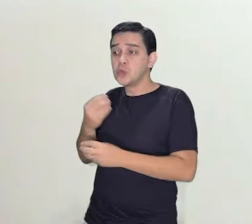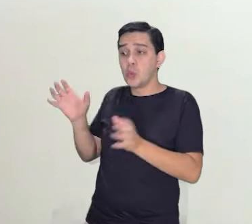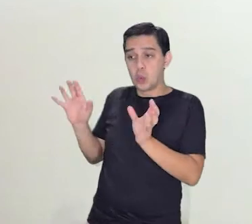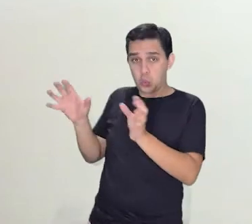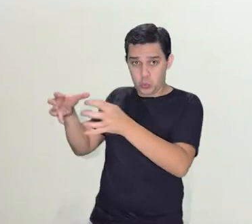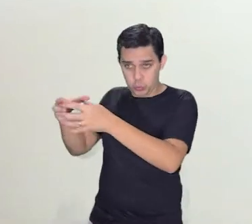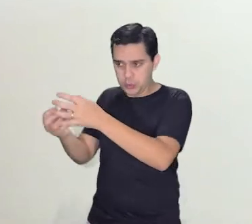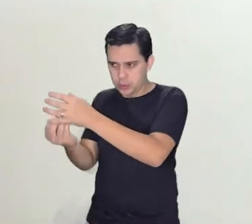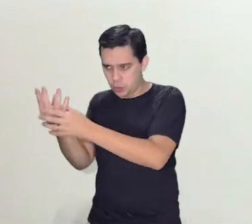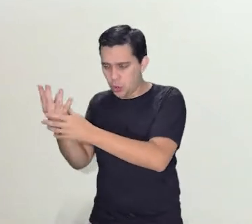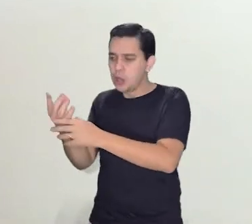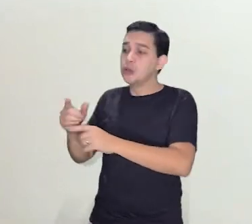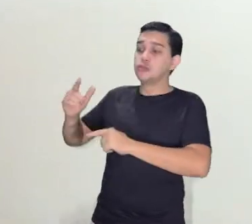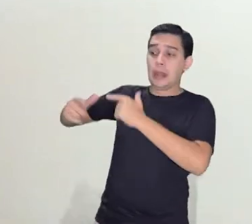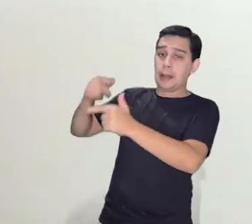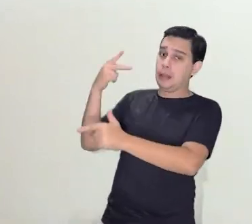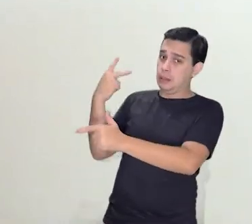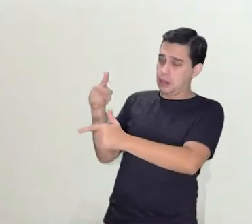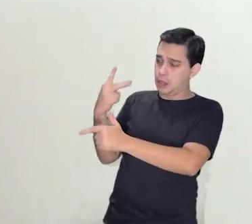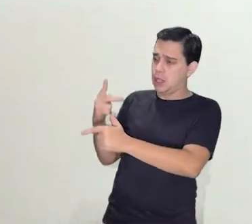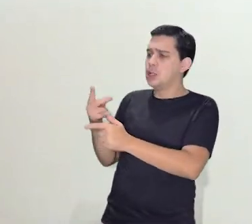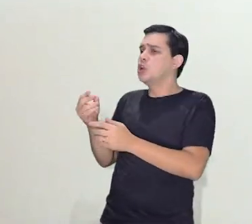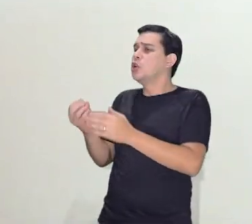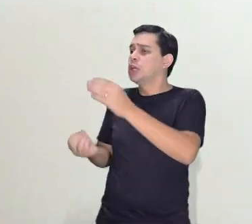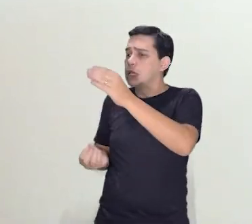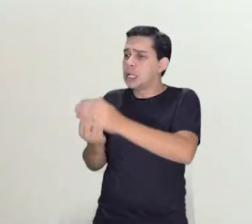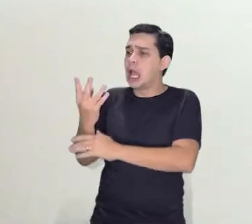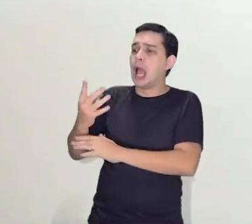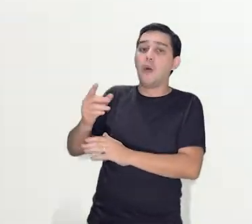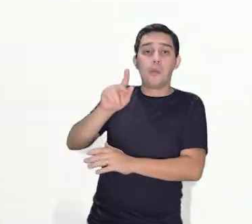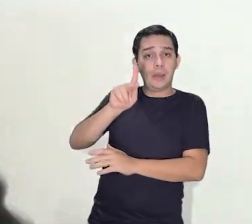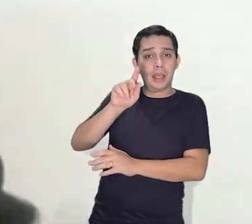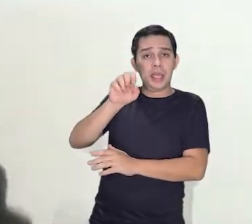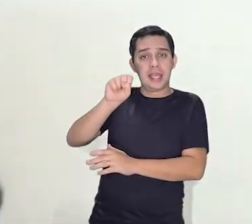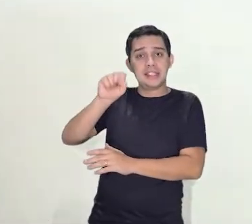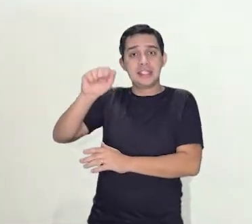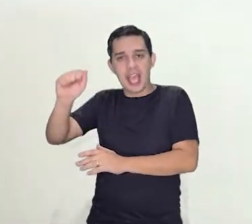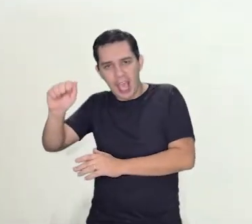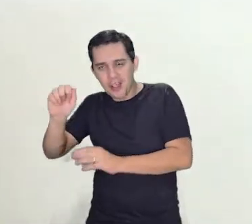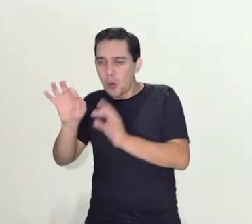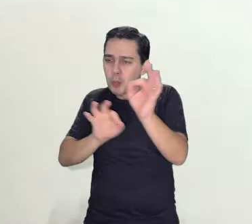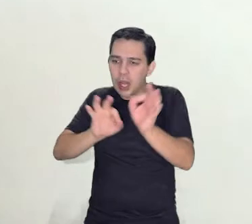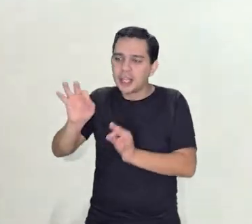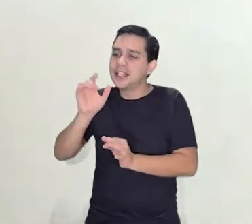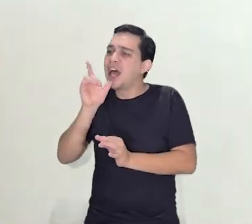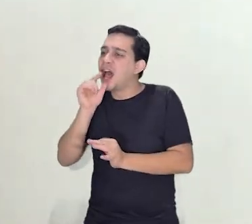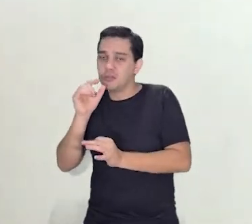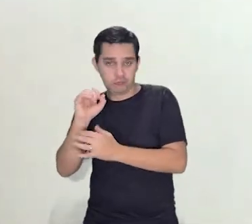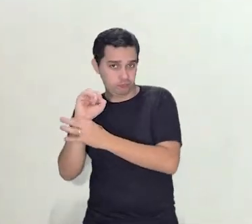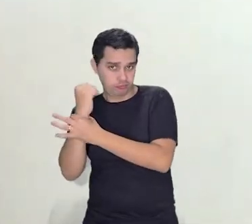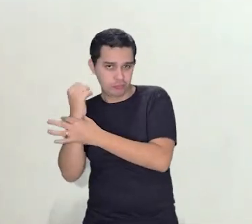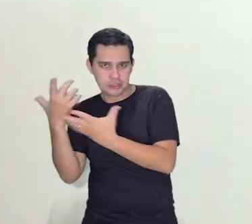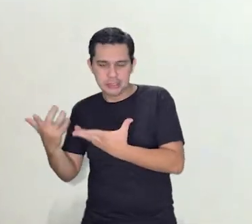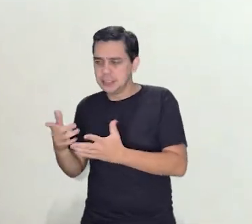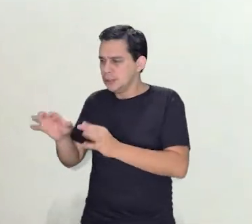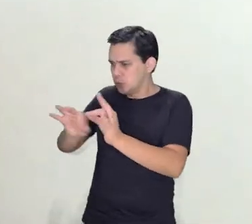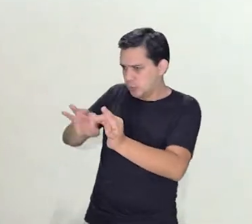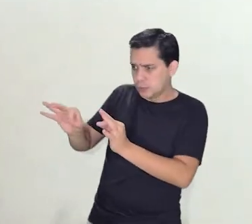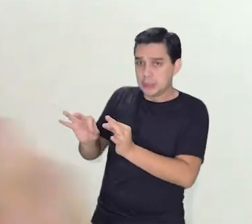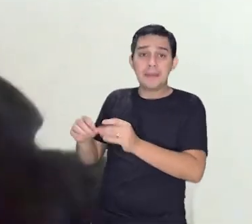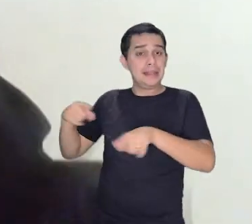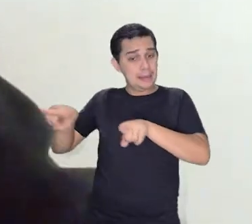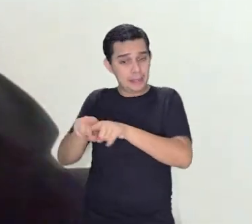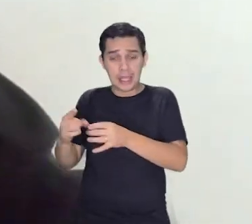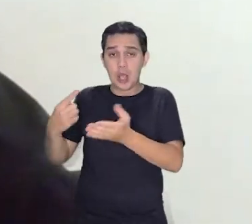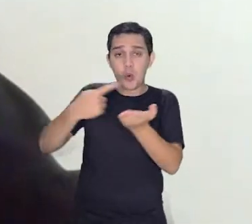trabalho e o desenvolvimento da elaboração do PSA. Está sendo também articulada uma parceria entre a Secretaria de Estado